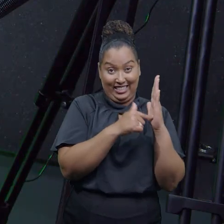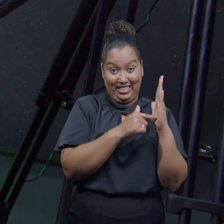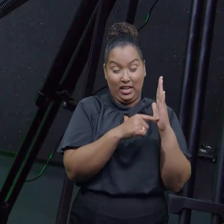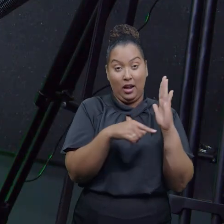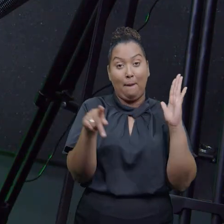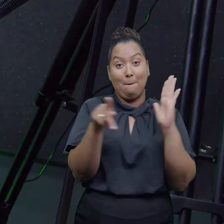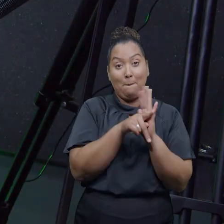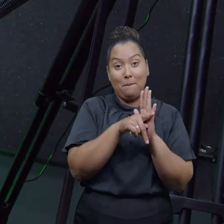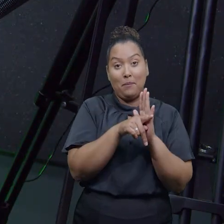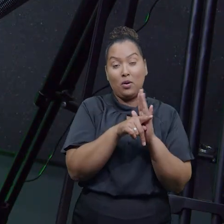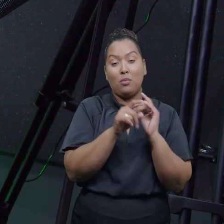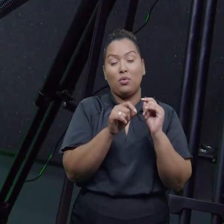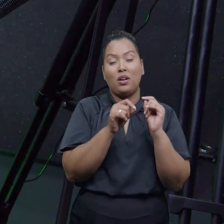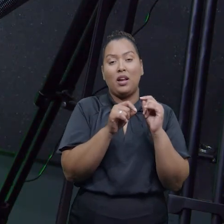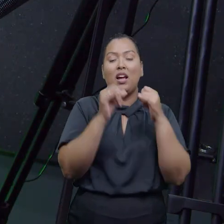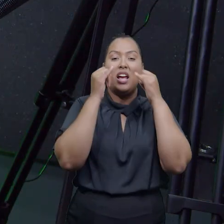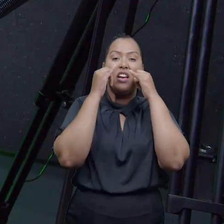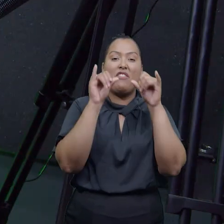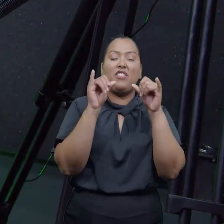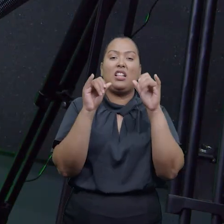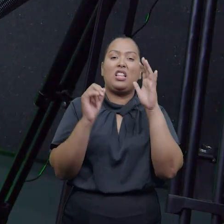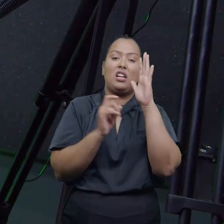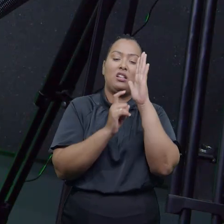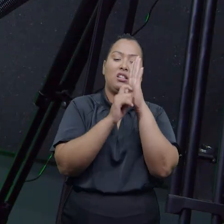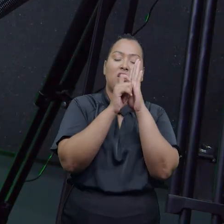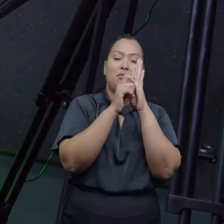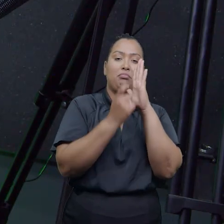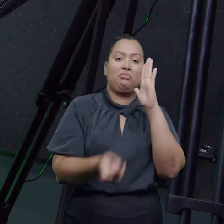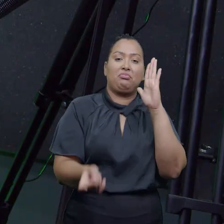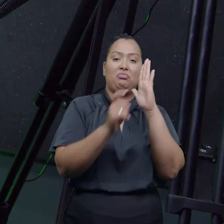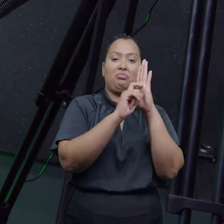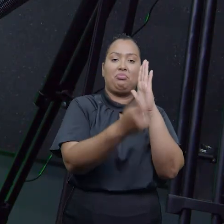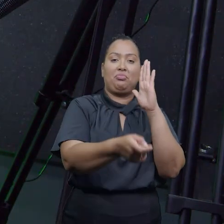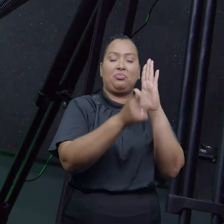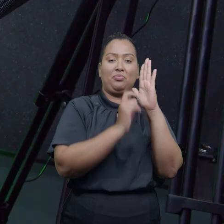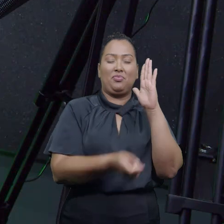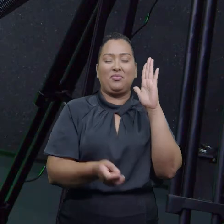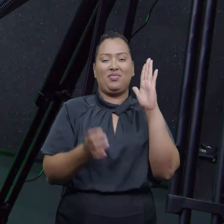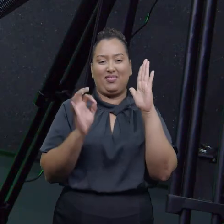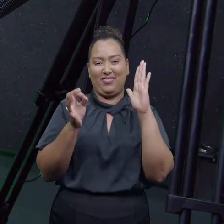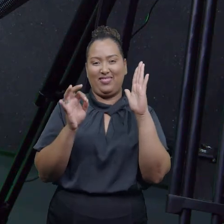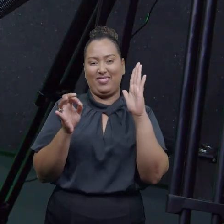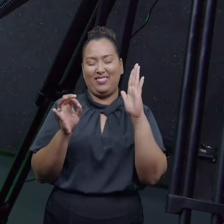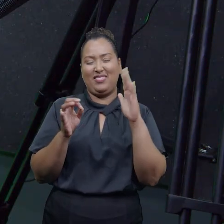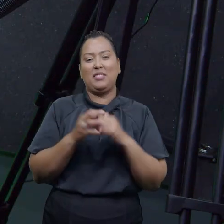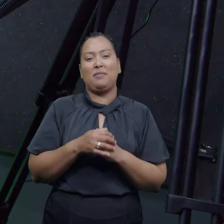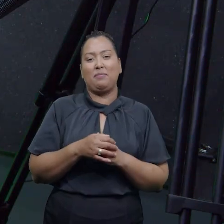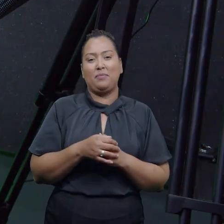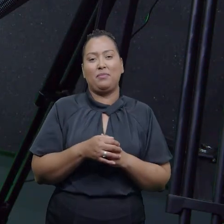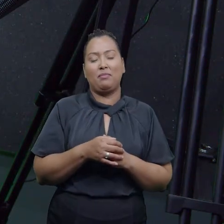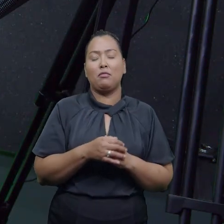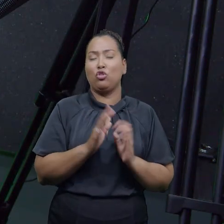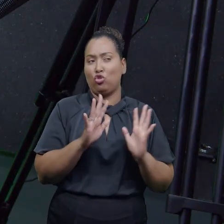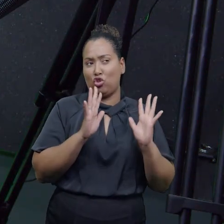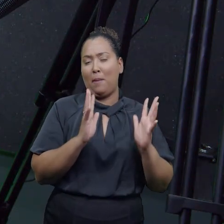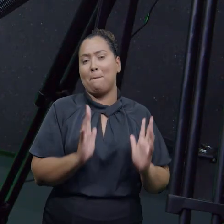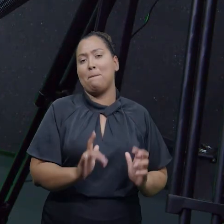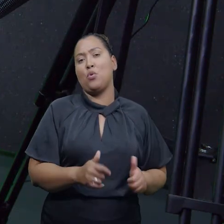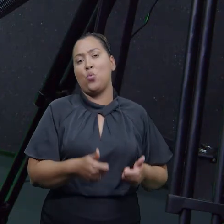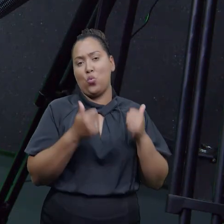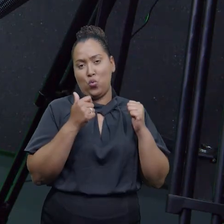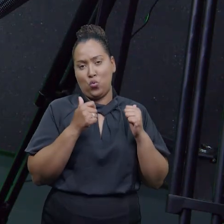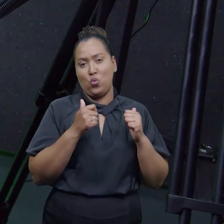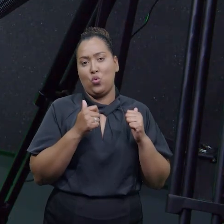que eles usavam, inclusive, era própria para repelir o percevejo e houve uma melhora,